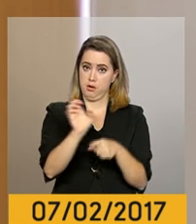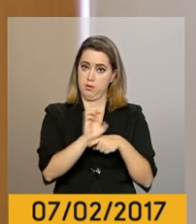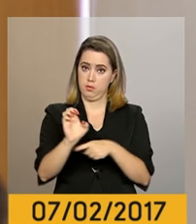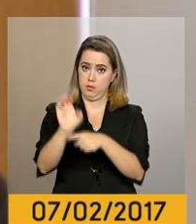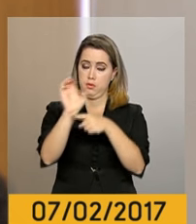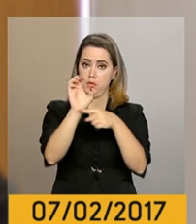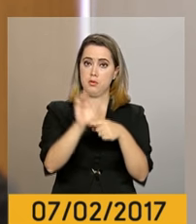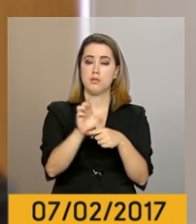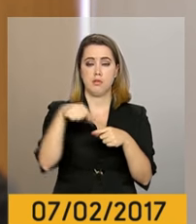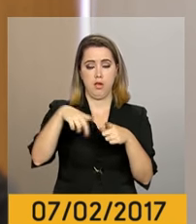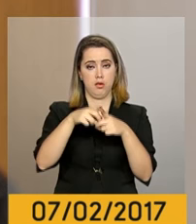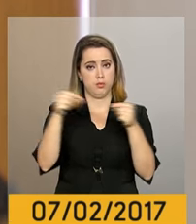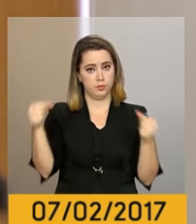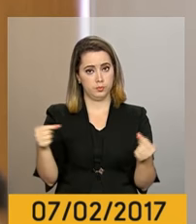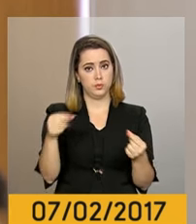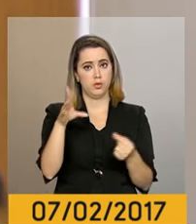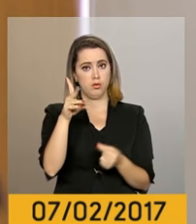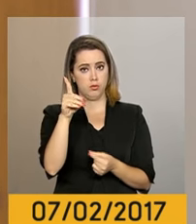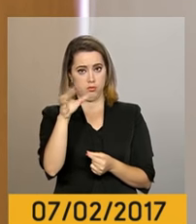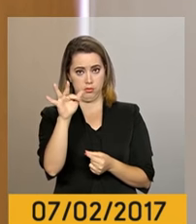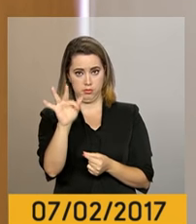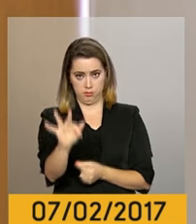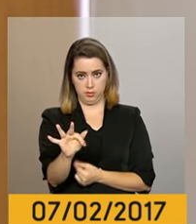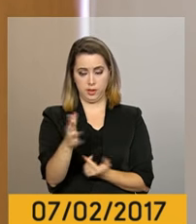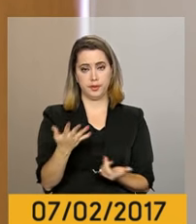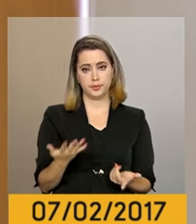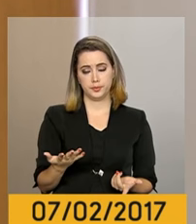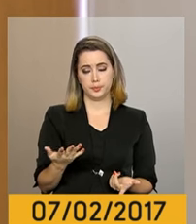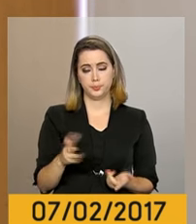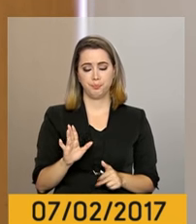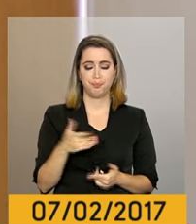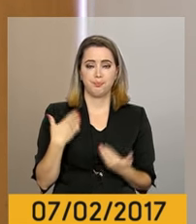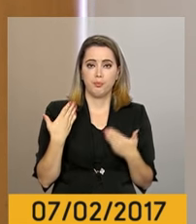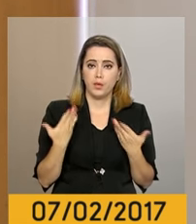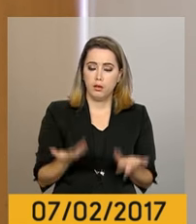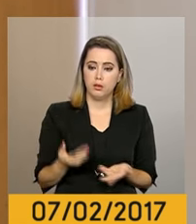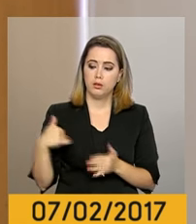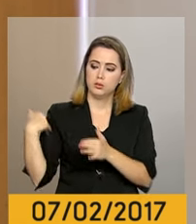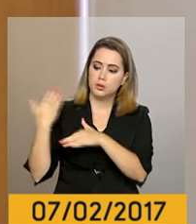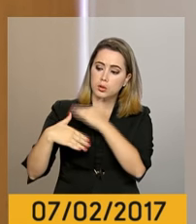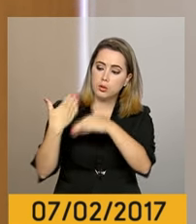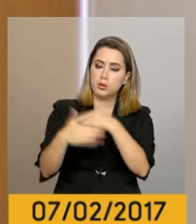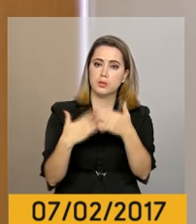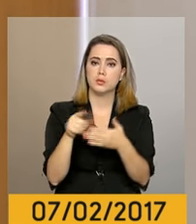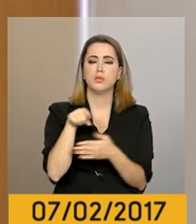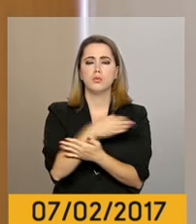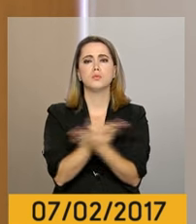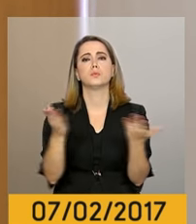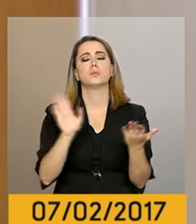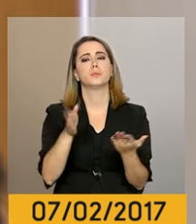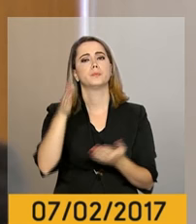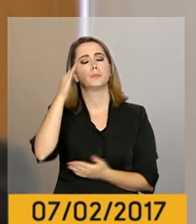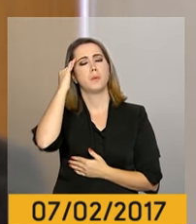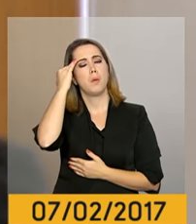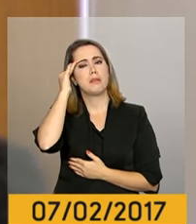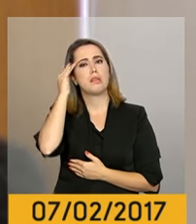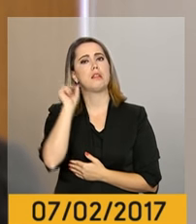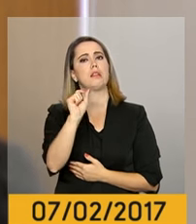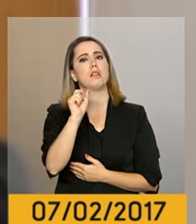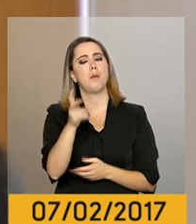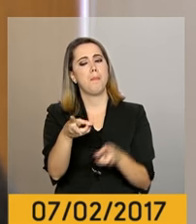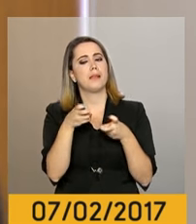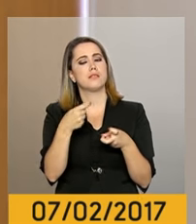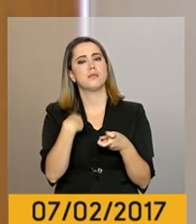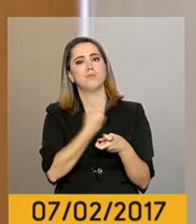fazê-lo. E, ao longo desse período, os senhores puderam perceber que nós tivemos essa preocupação. Convenhamos,